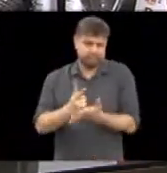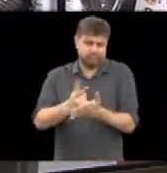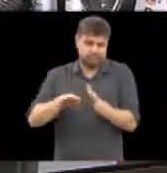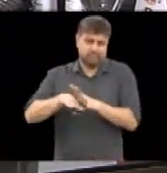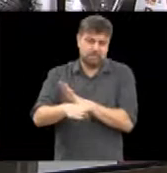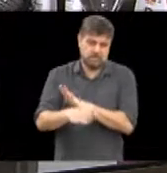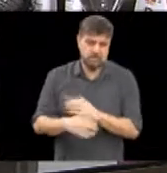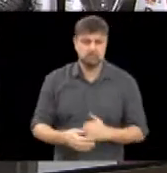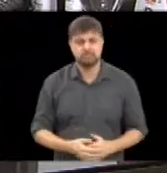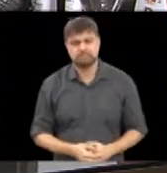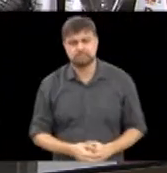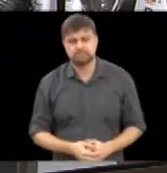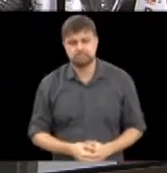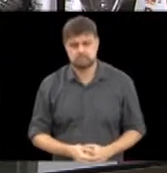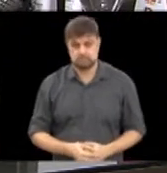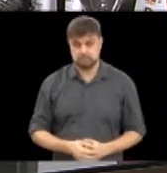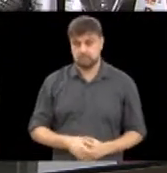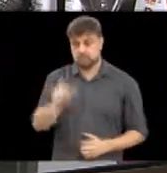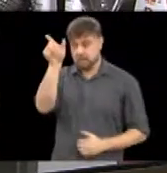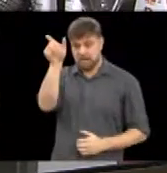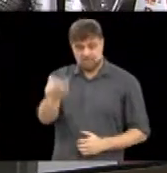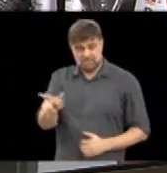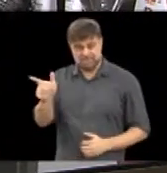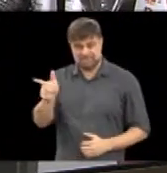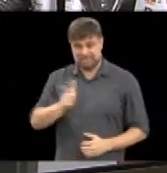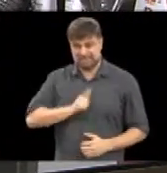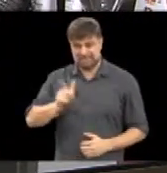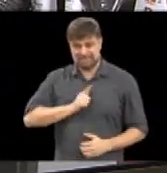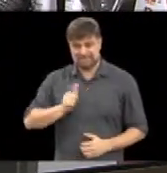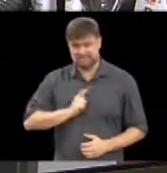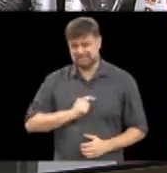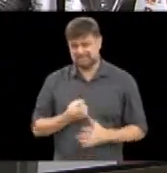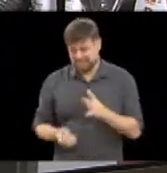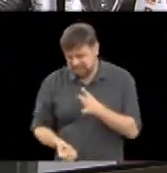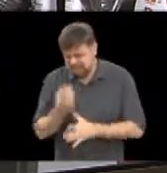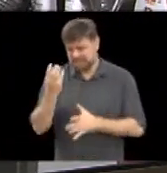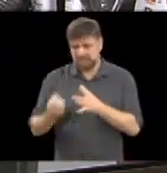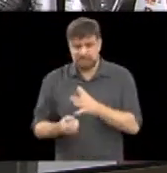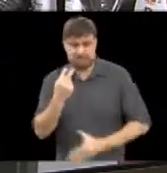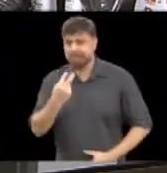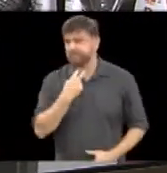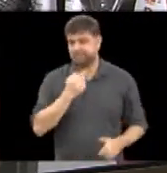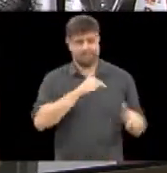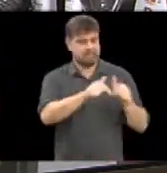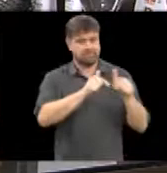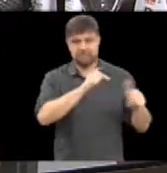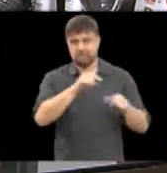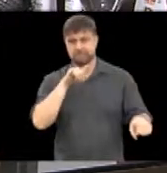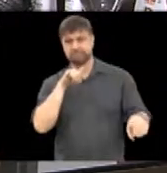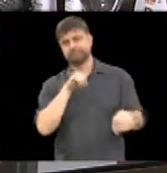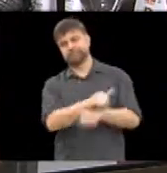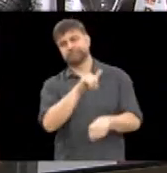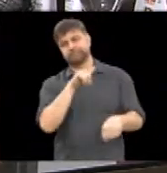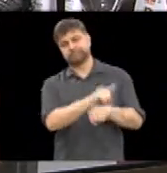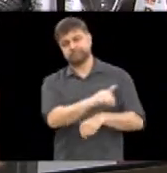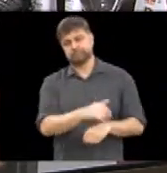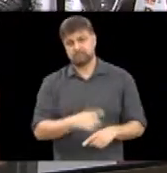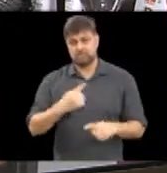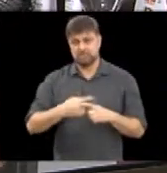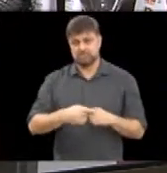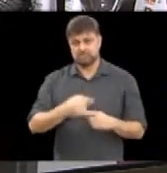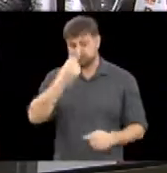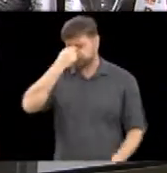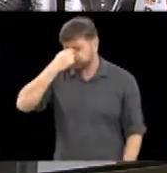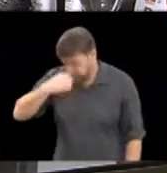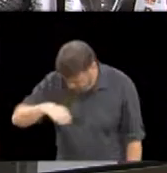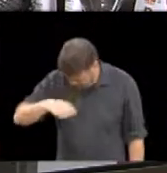o clássico, né? Então, às vezes o paciente tem tanto isso que acaba nem conseguindo trabalhar direito normalmente,